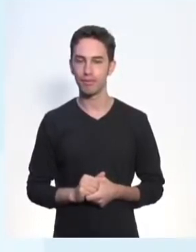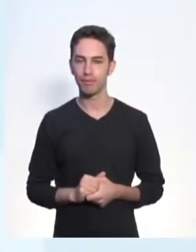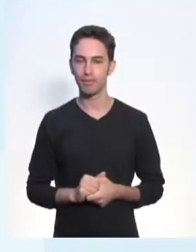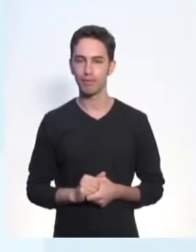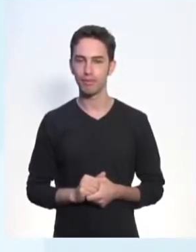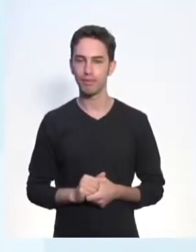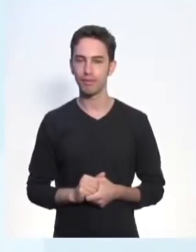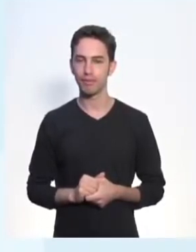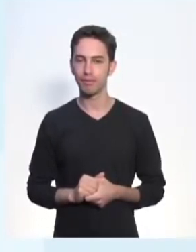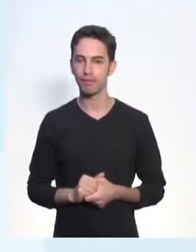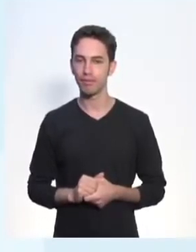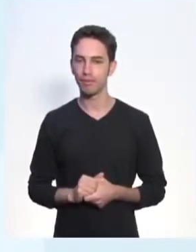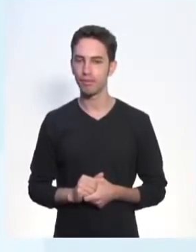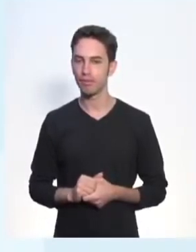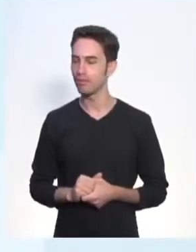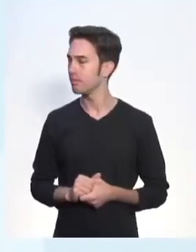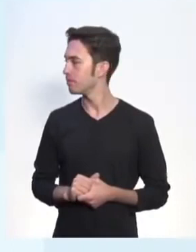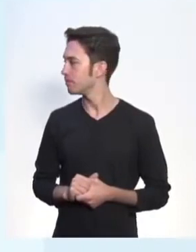Praias ficam